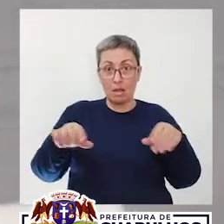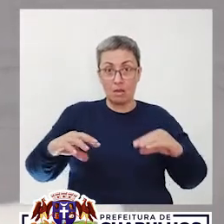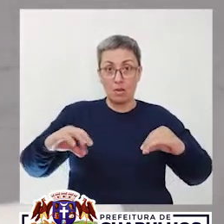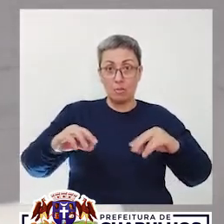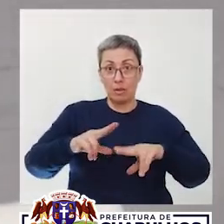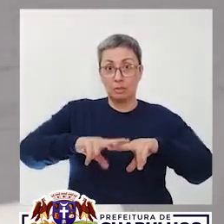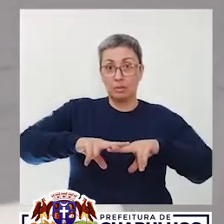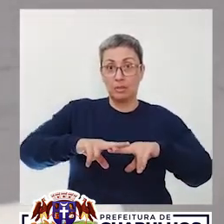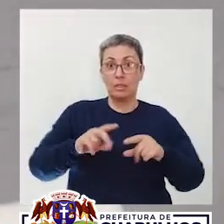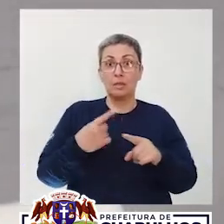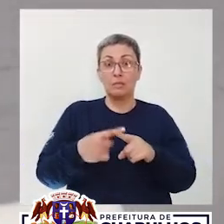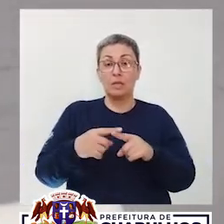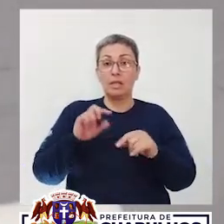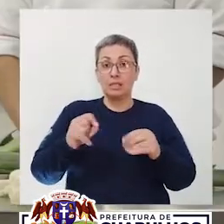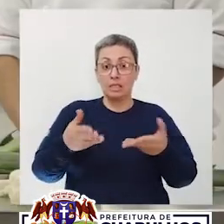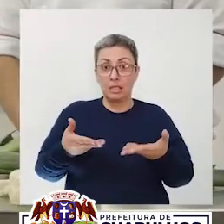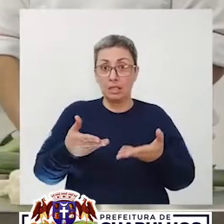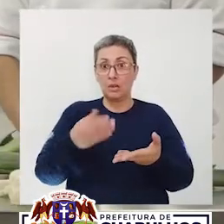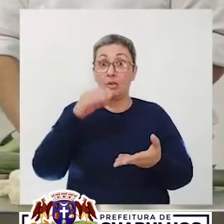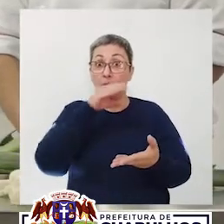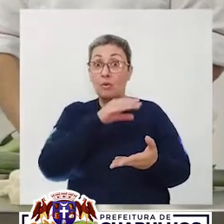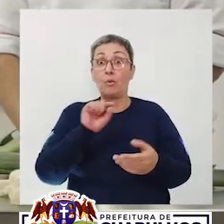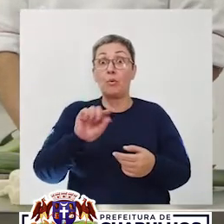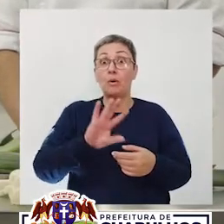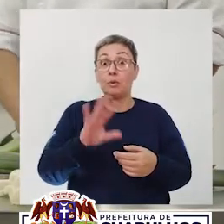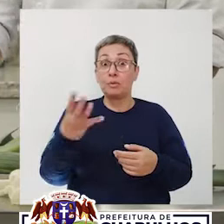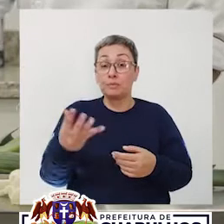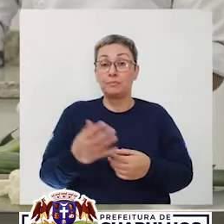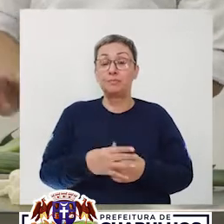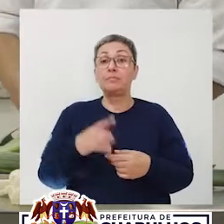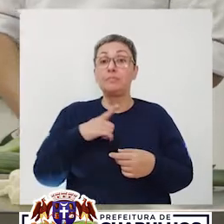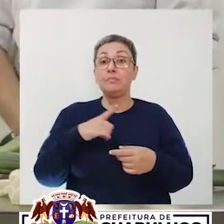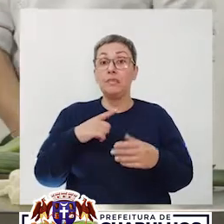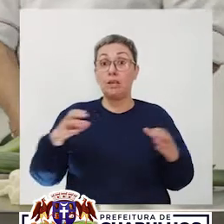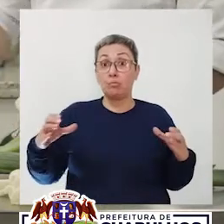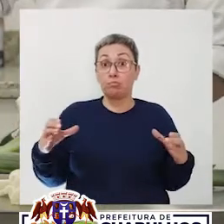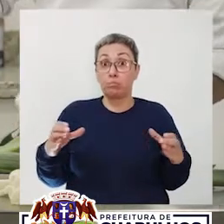na forma, porque conforme você coloca no forno, o que acontece?